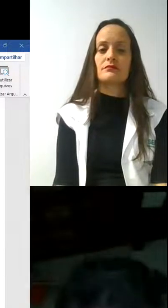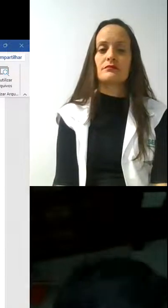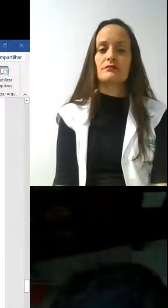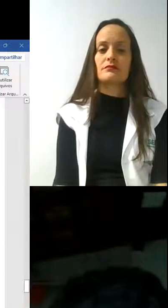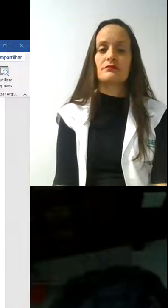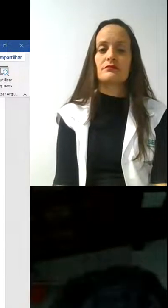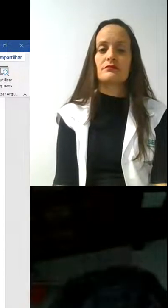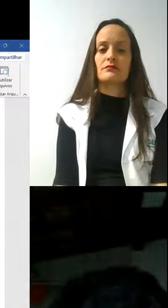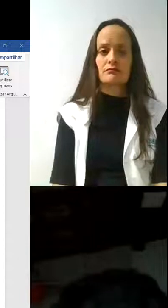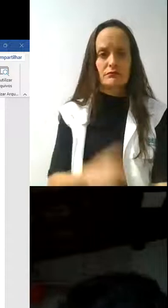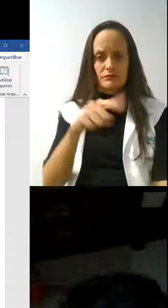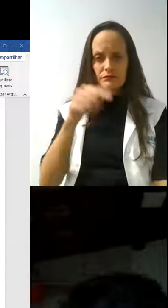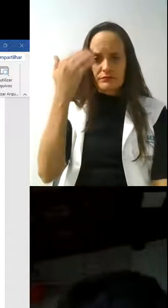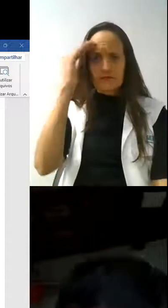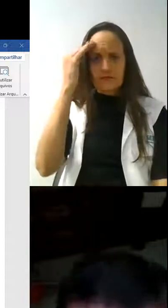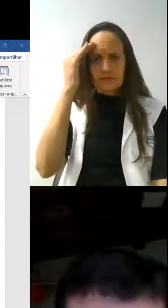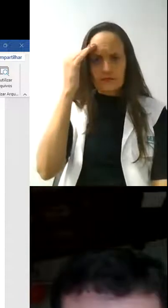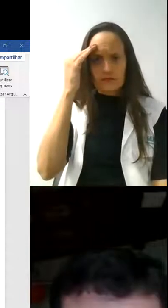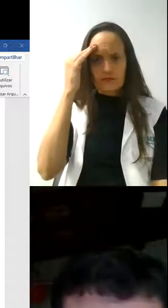Tá todo mundo entendendo?